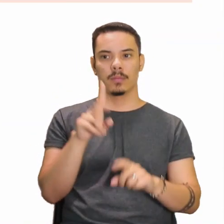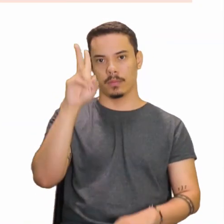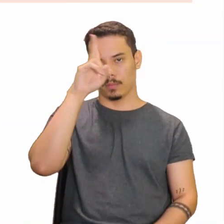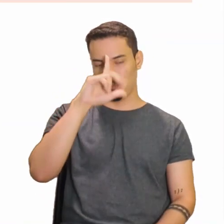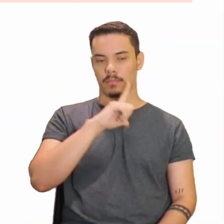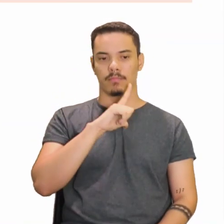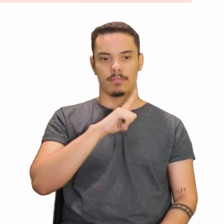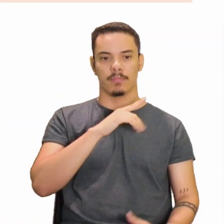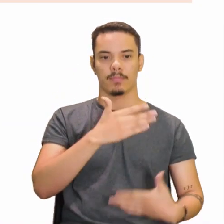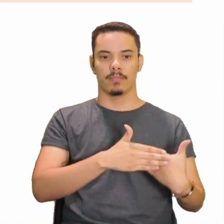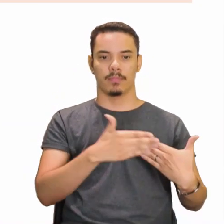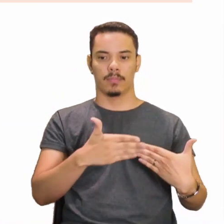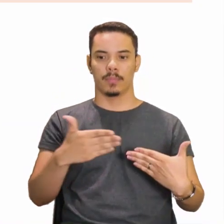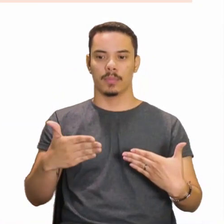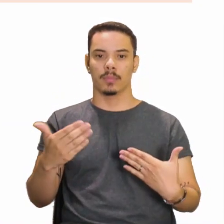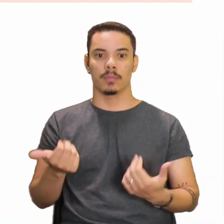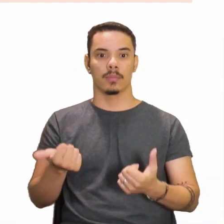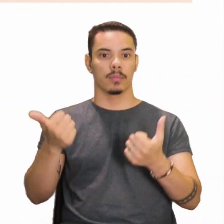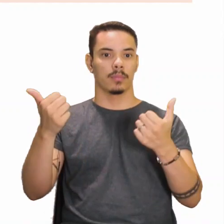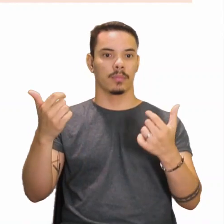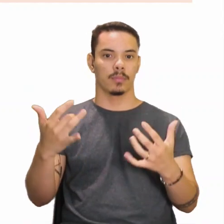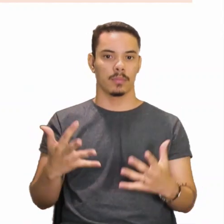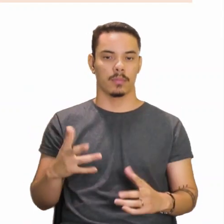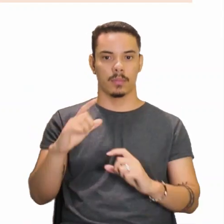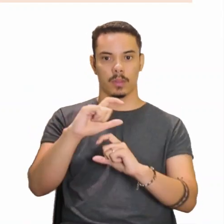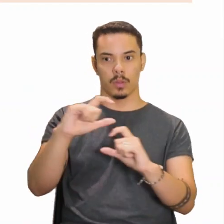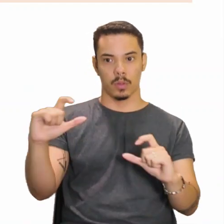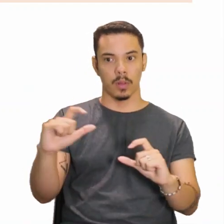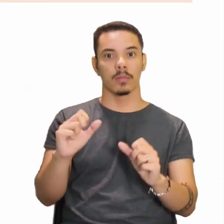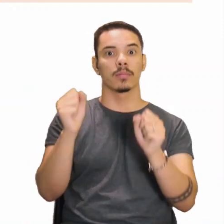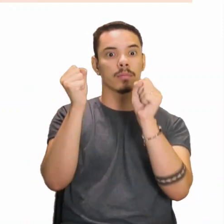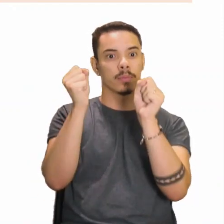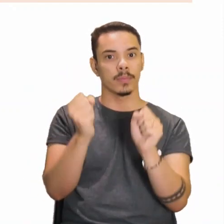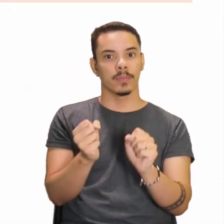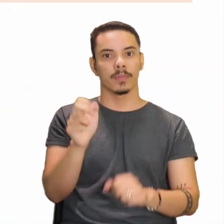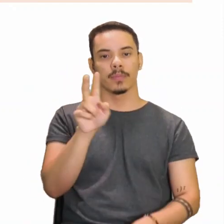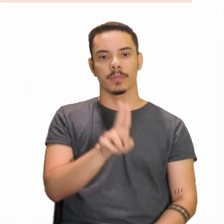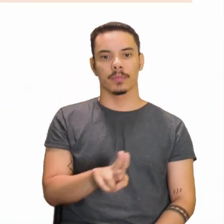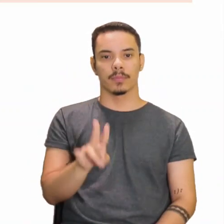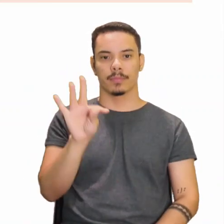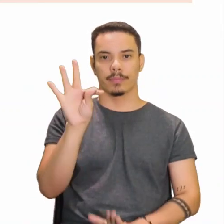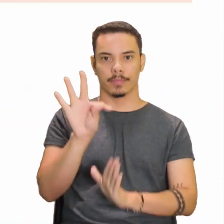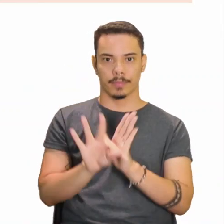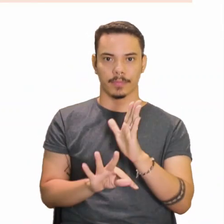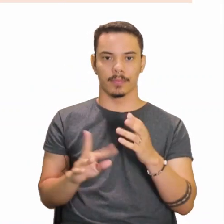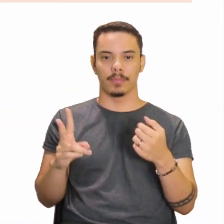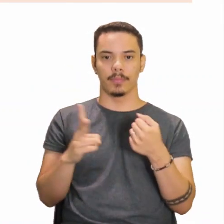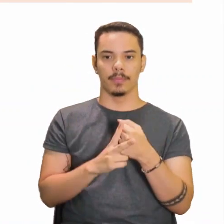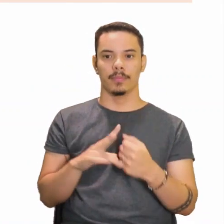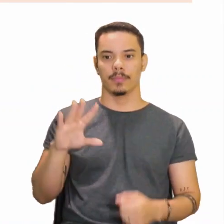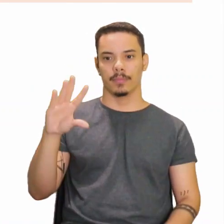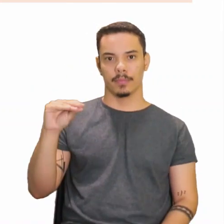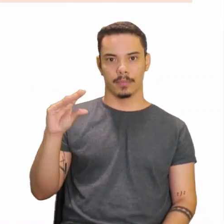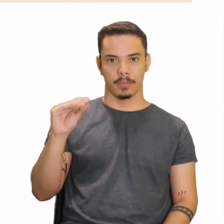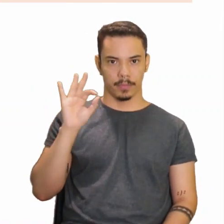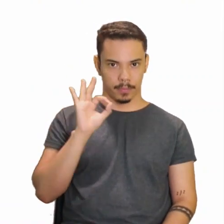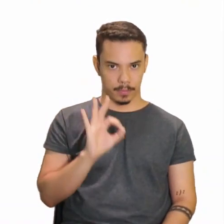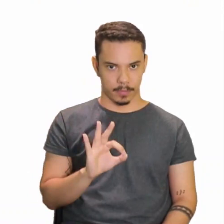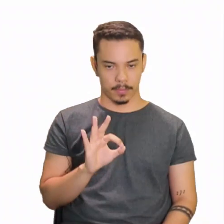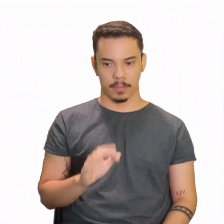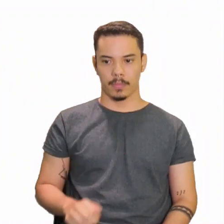uma sequência que é contada em quadros. Podem usar aí texto verbal, tá